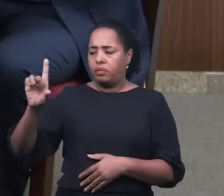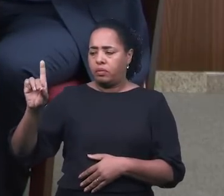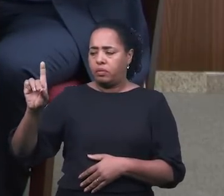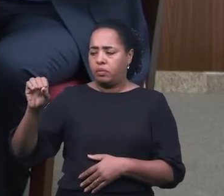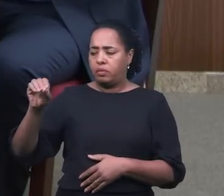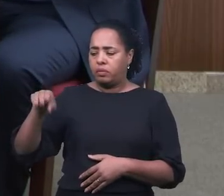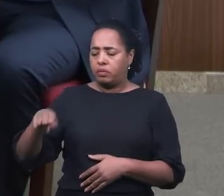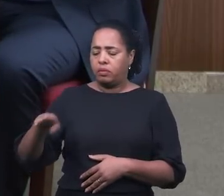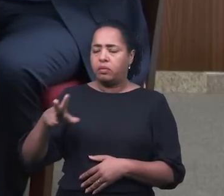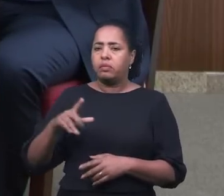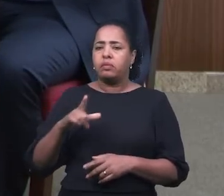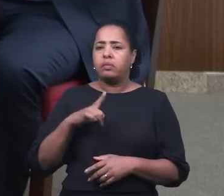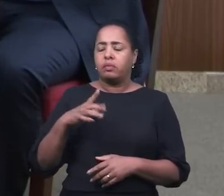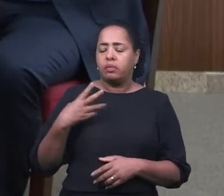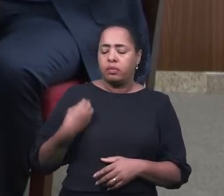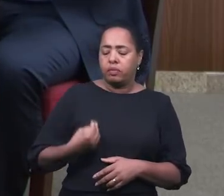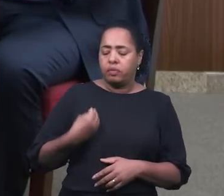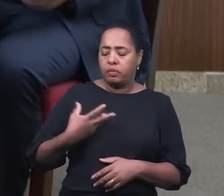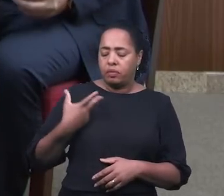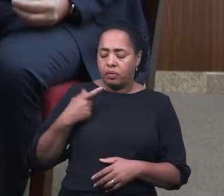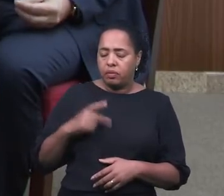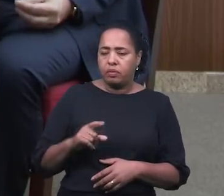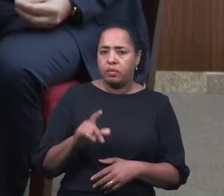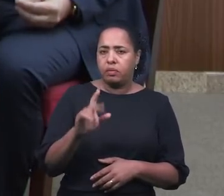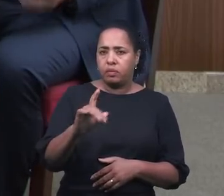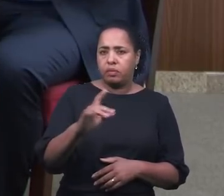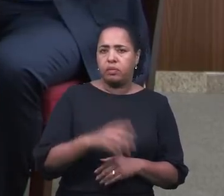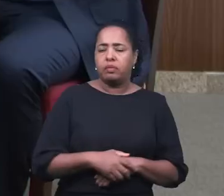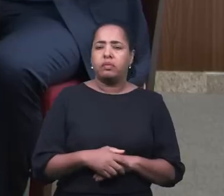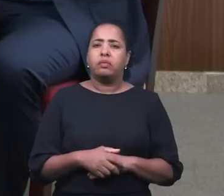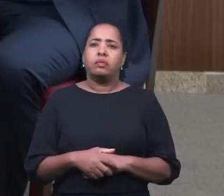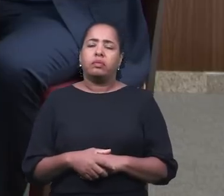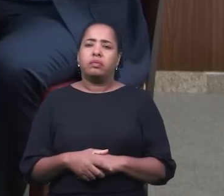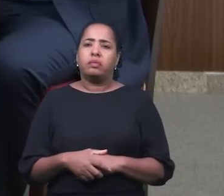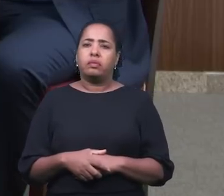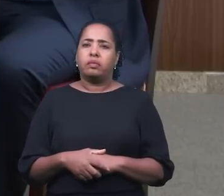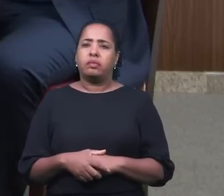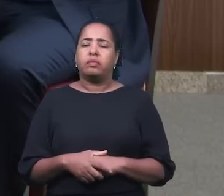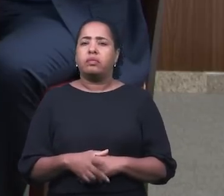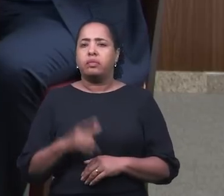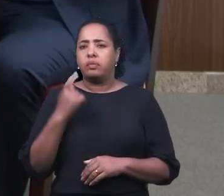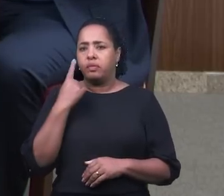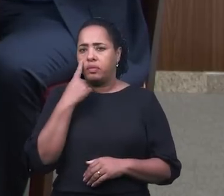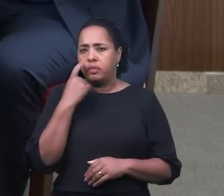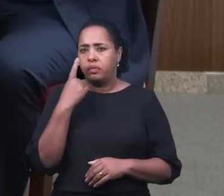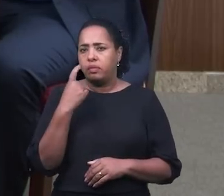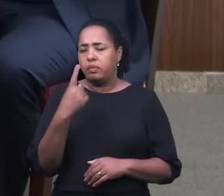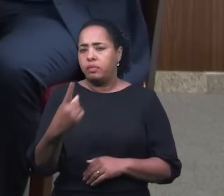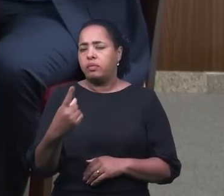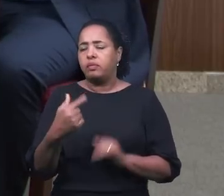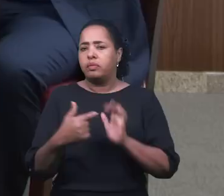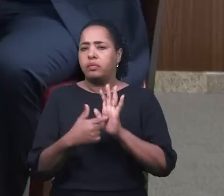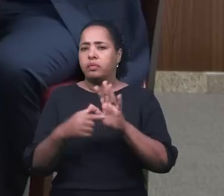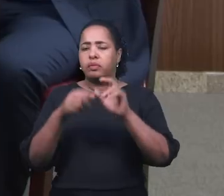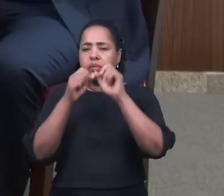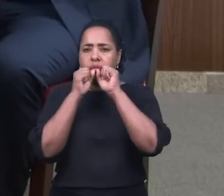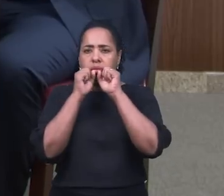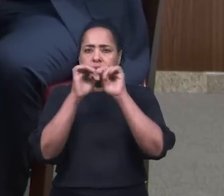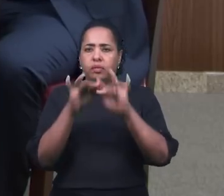Nós vamos verificar aqui numa das respostas da nossa irmã Thaís, que eu anotei uma coisa muito interessante: a